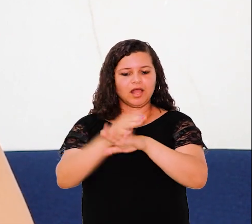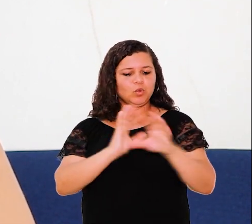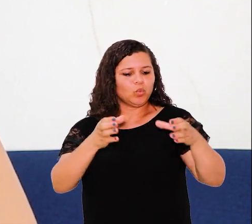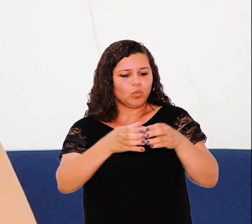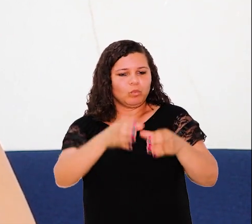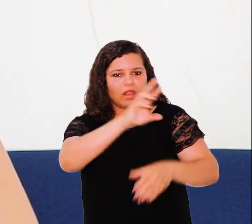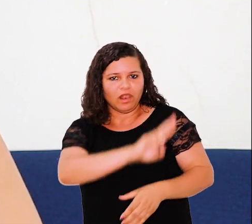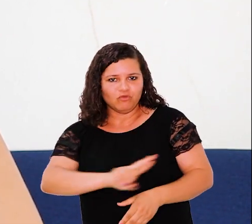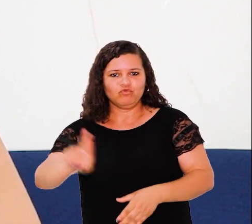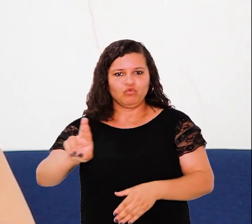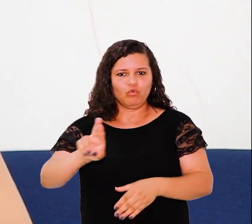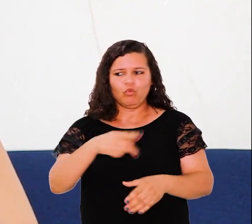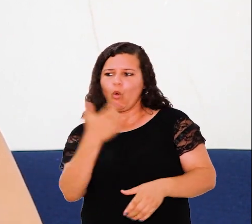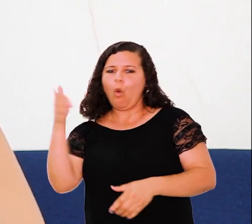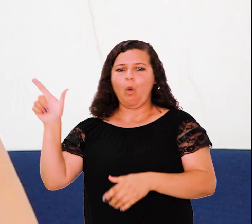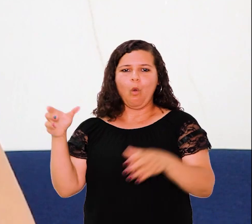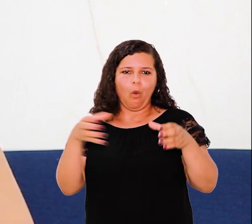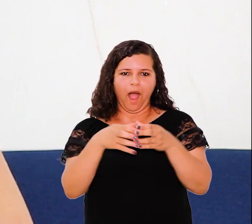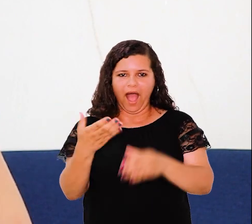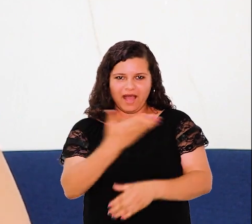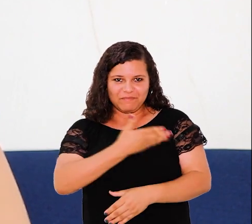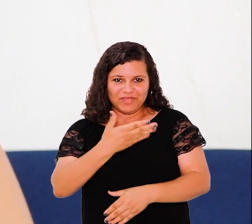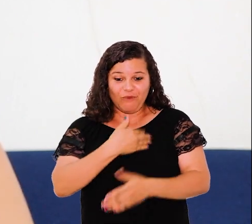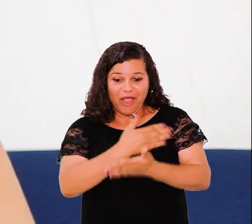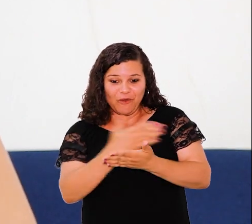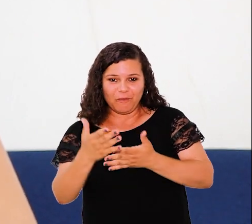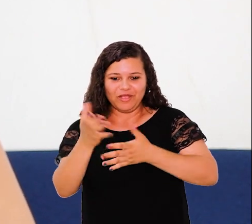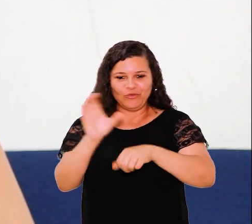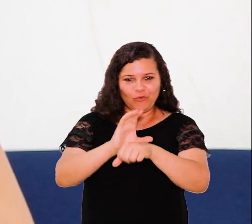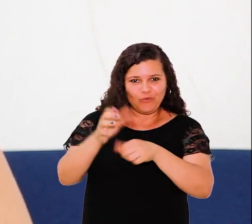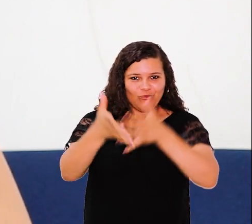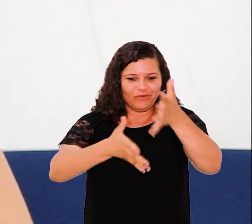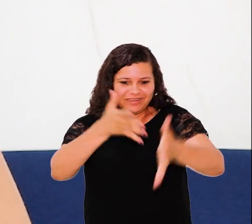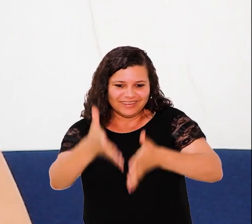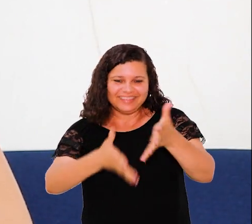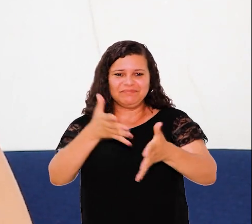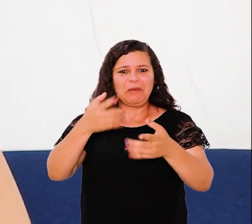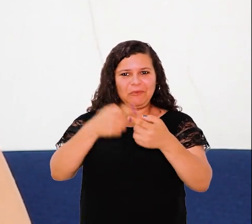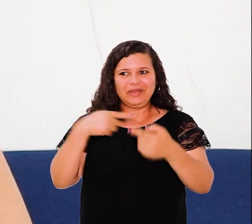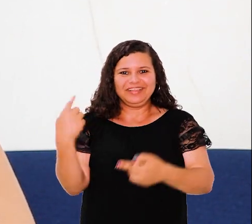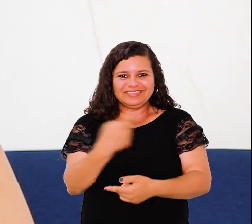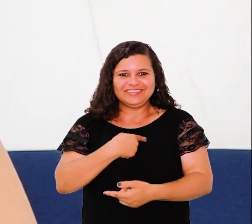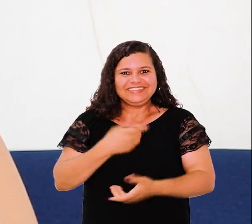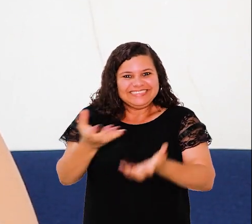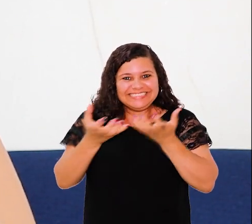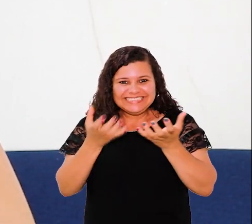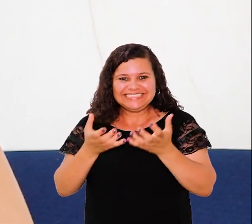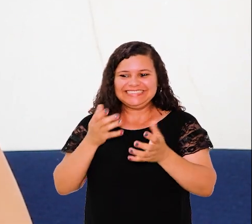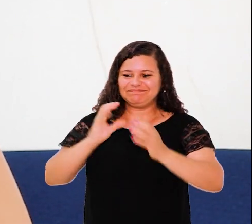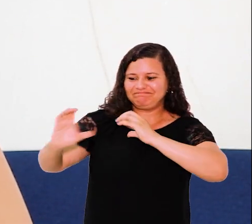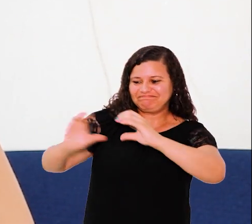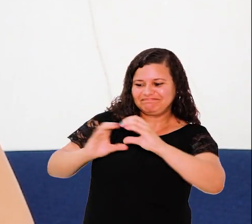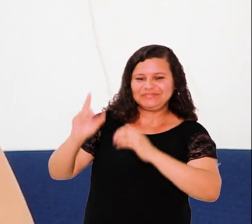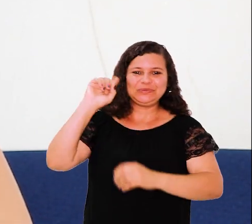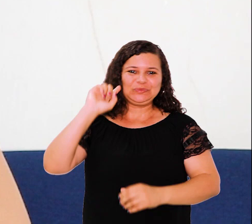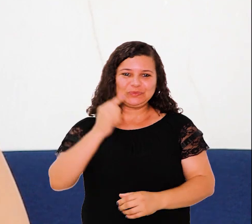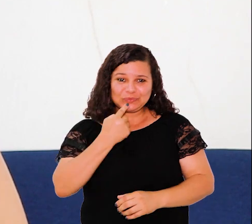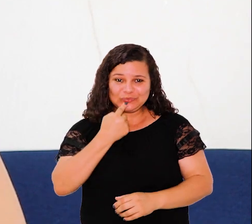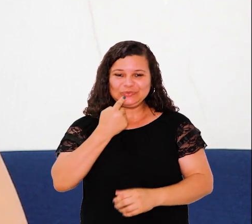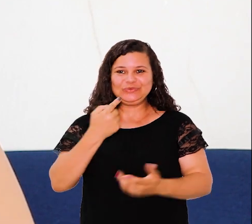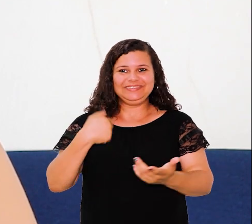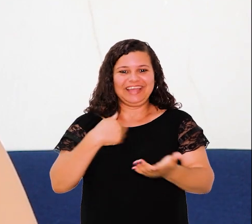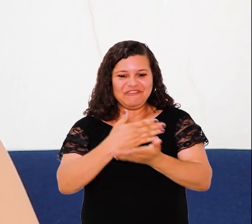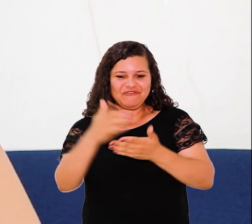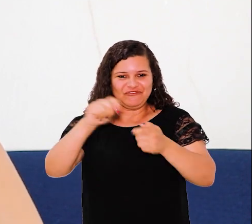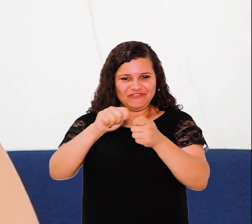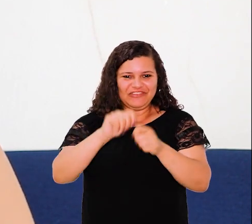de um grupo religioso com outros amigos. E aí fizemos cursos de Libras, porque a gente queria se comunicar com surdos.